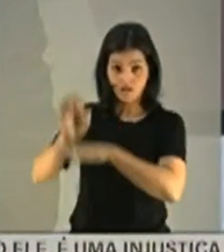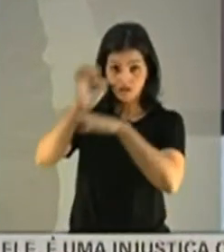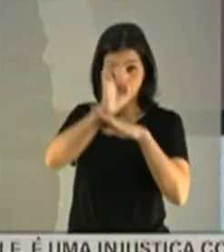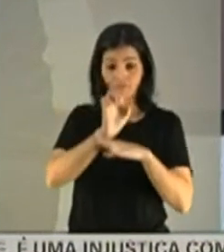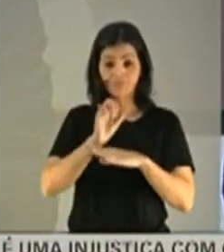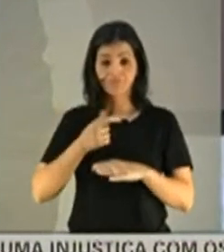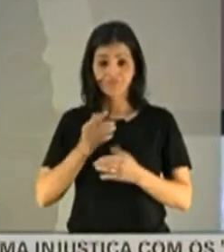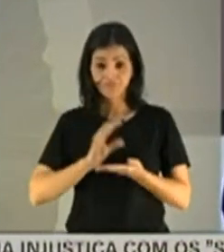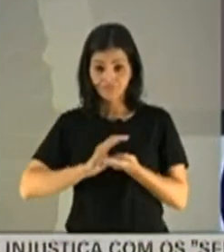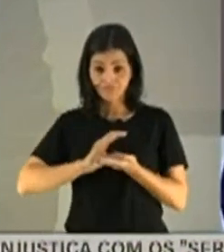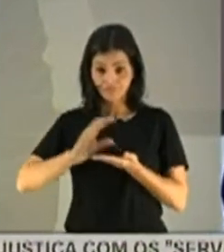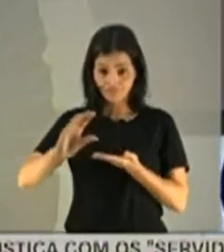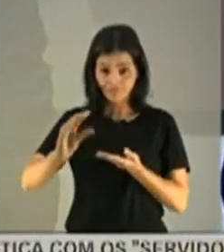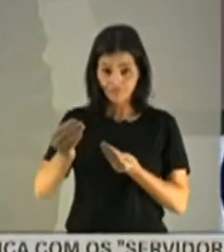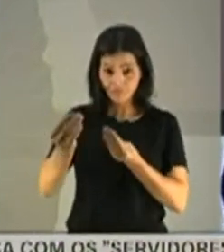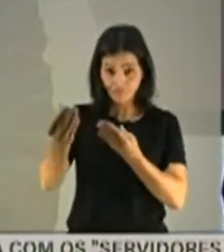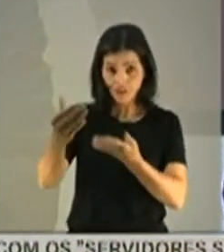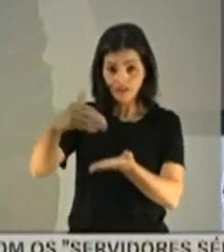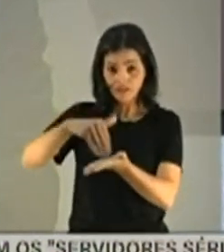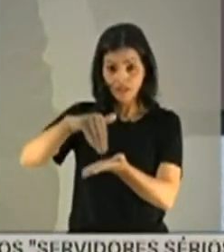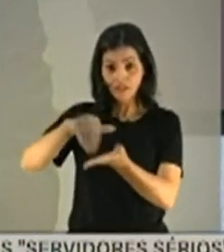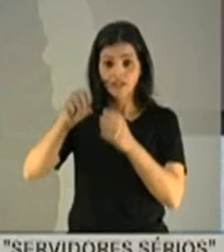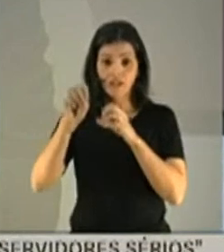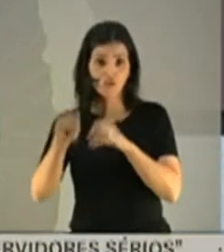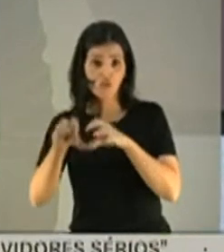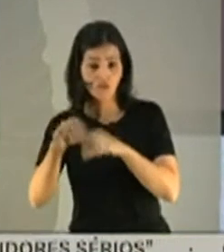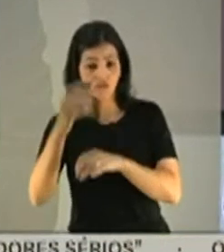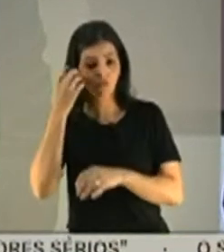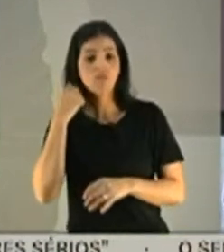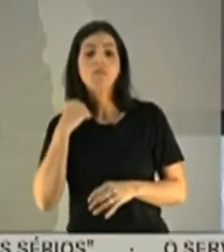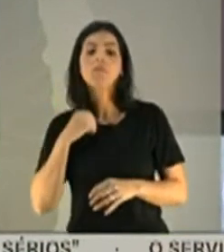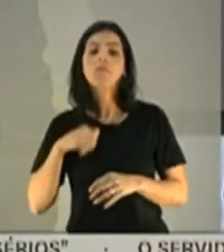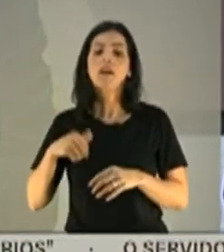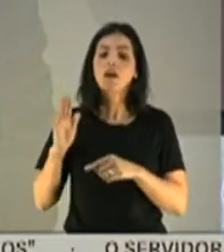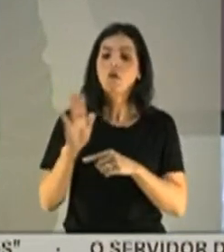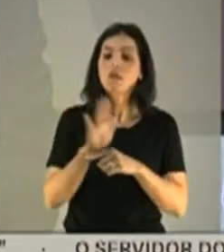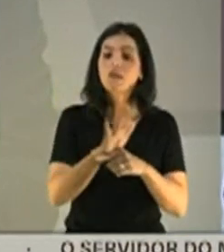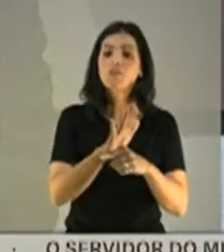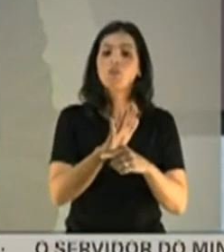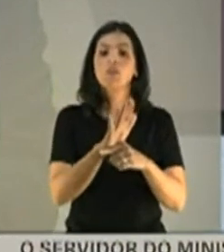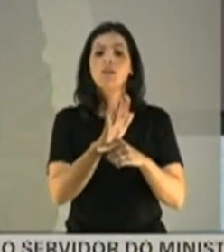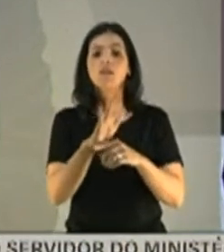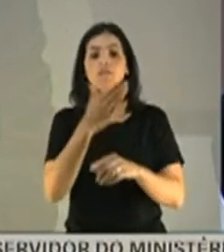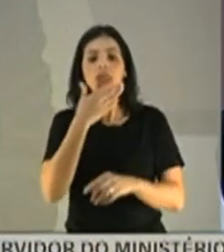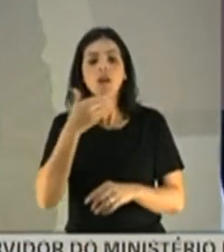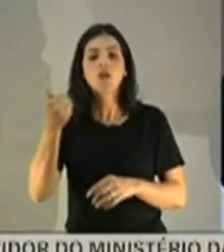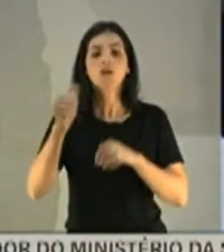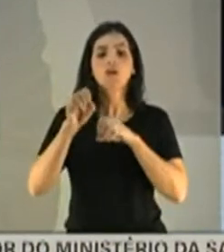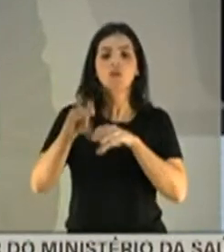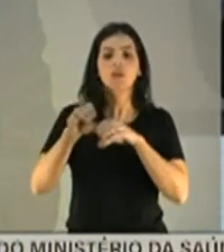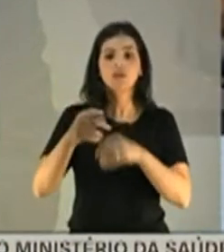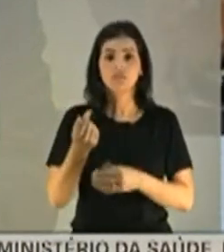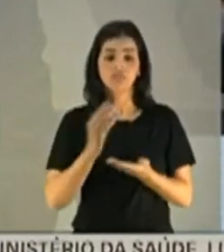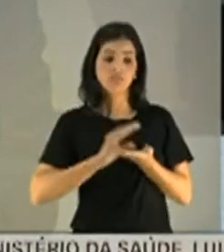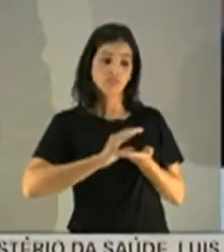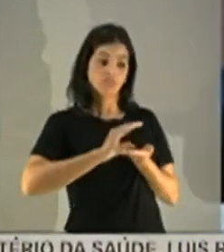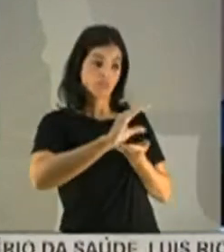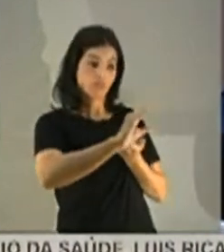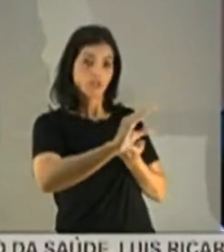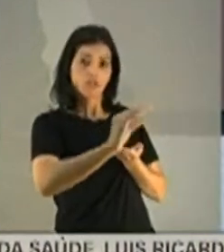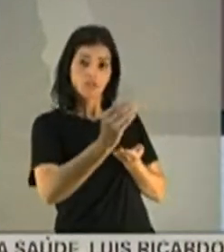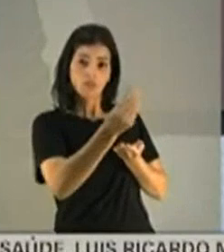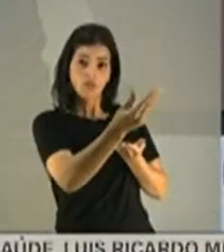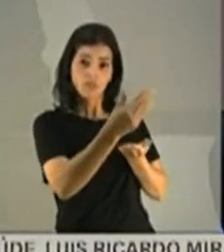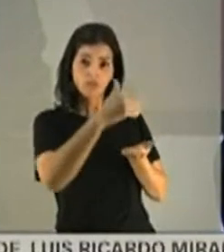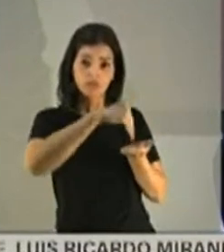pega ela e entrega na Secretaria de Educação para contribuir com a melhoria da educação. Você pega ela e entrega direto da Secretaria de